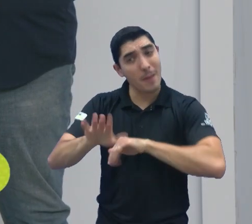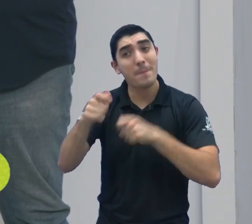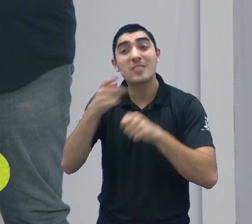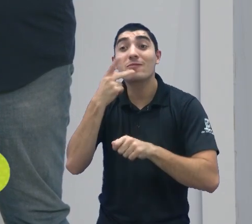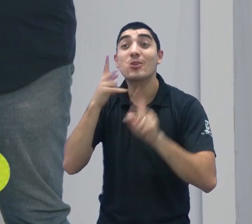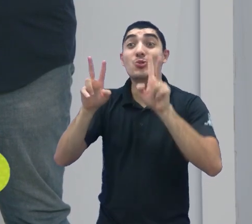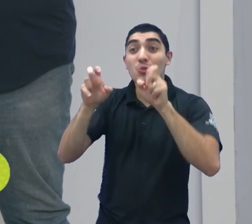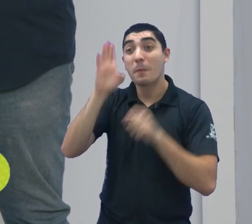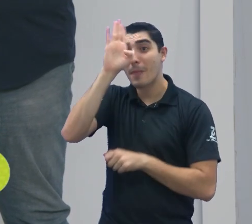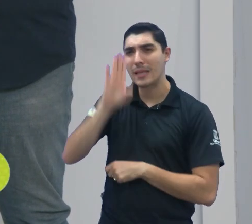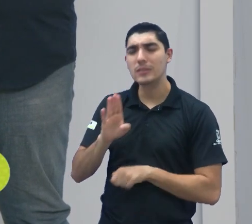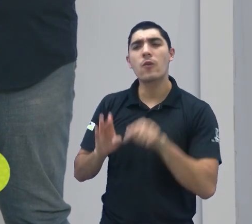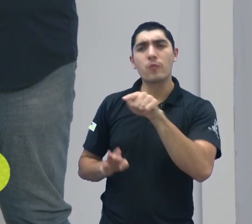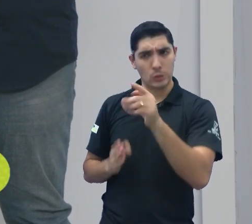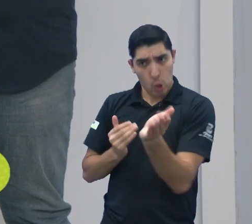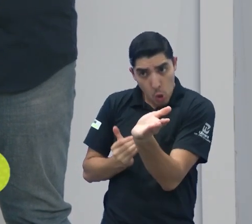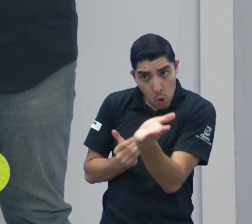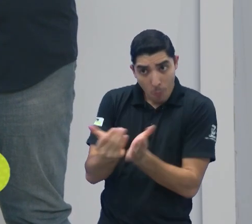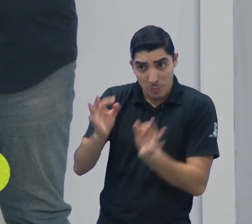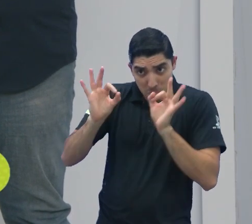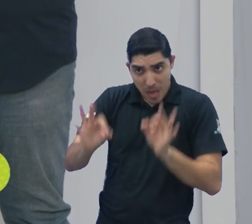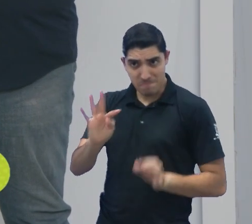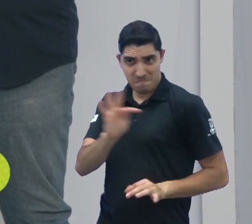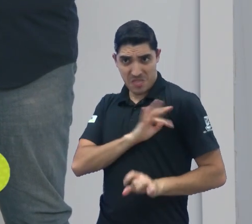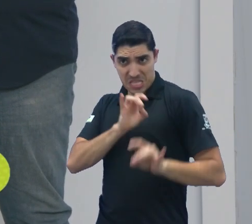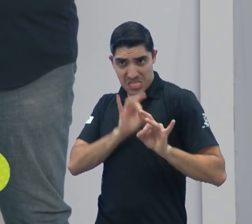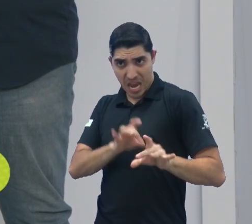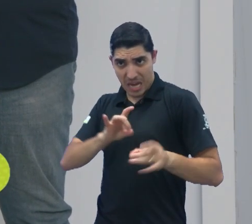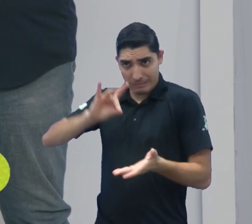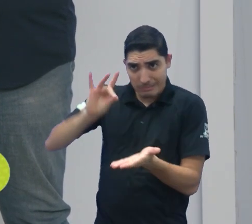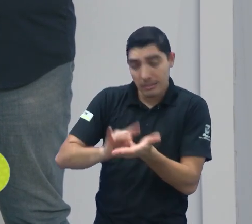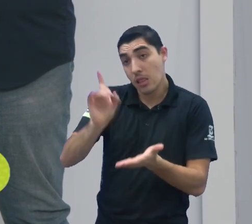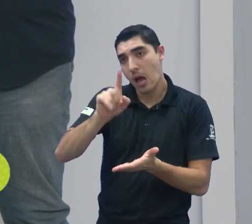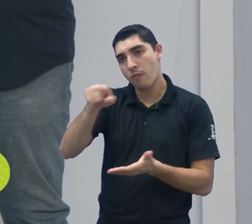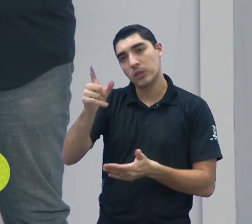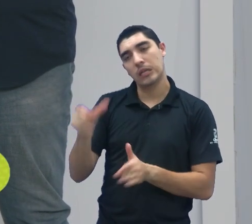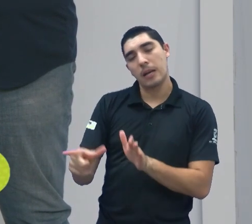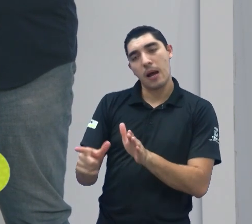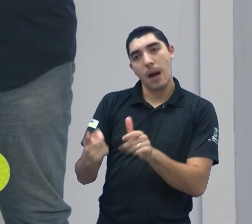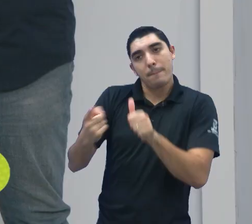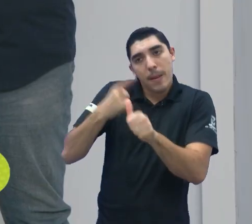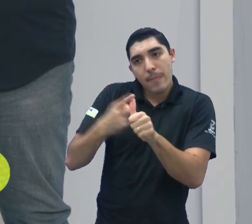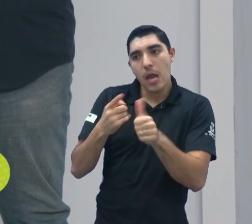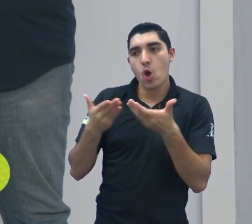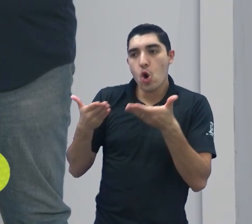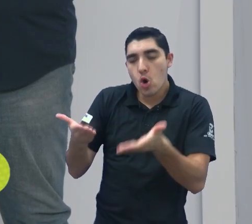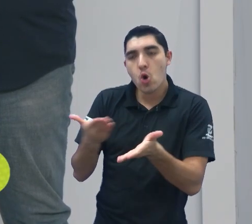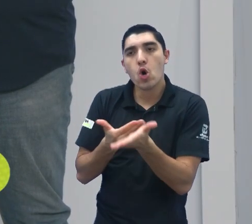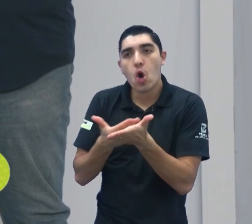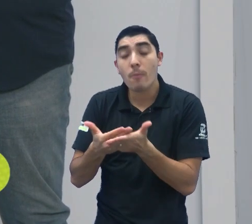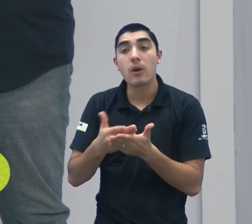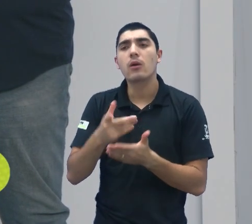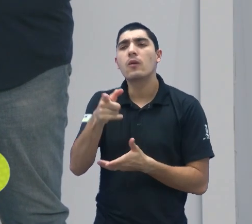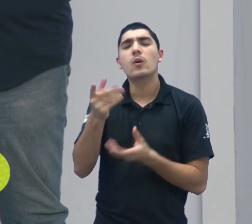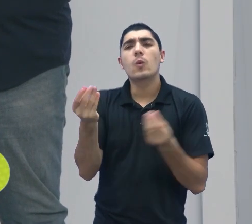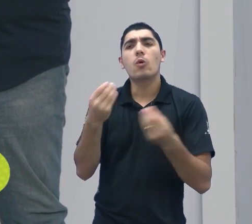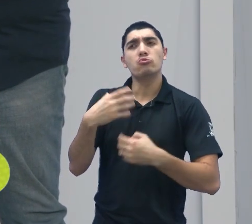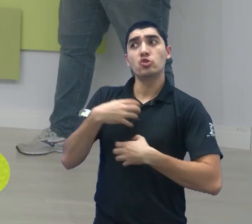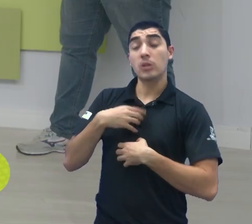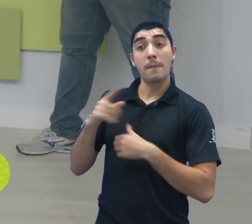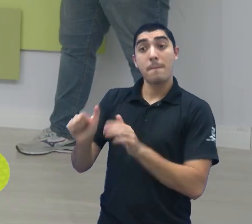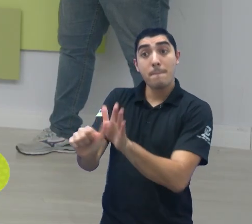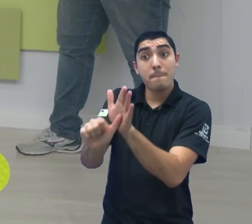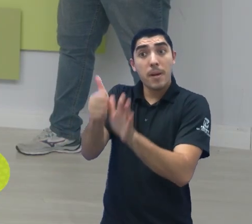brasileira como técnico efetivamente, começou em outras funções. Queria que você falasse desde a primeira convocação para a seleção, acho que